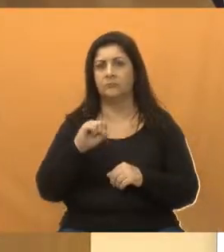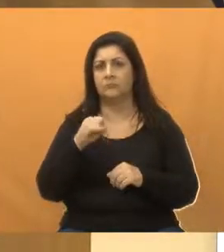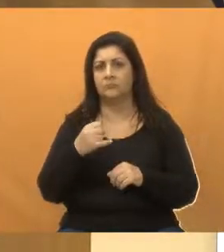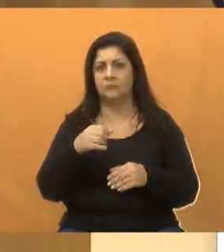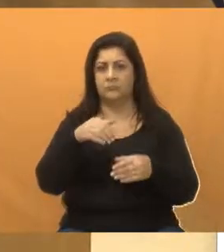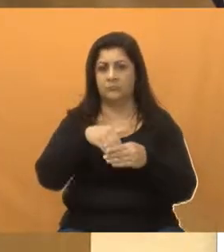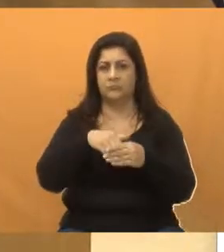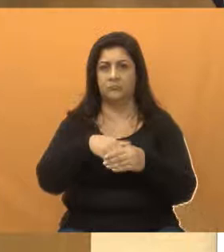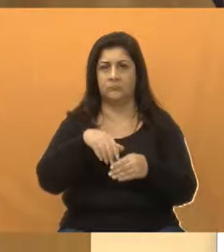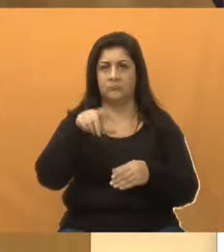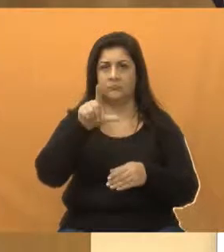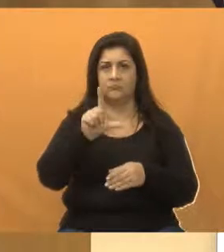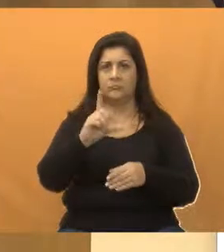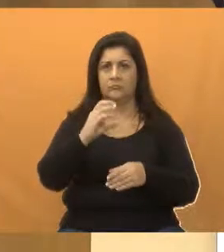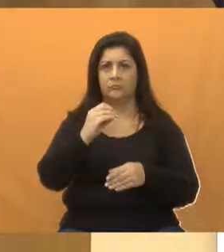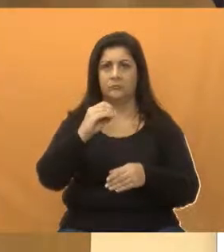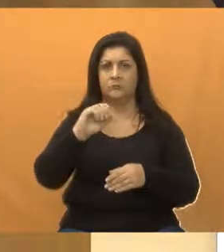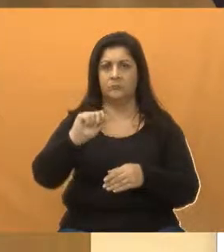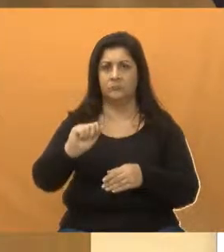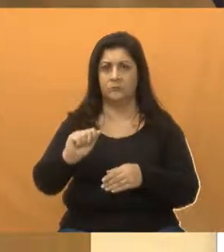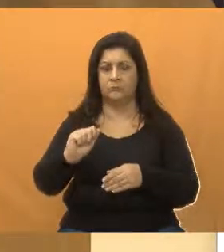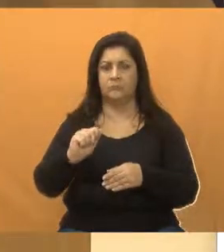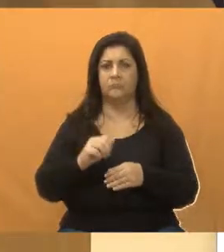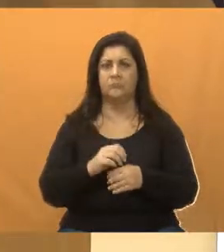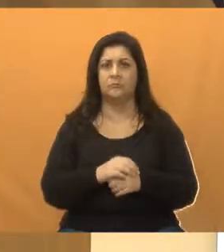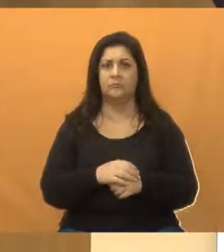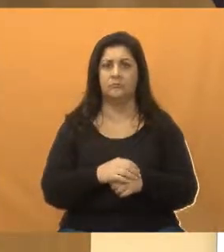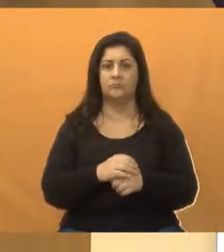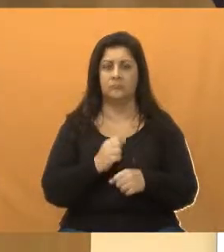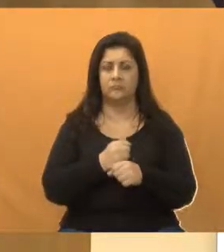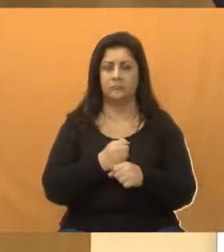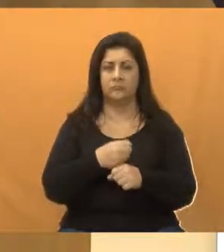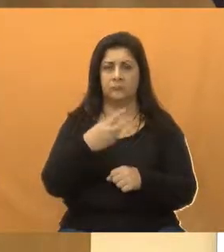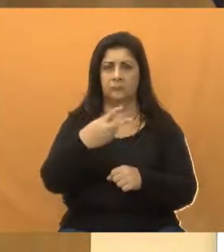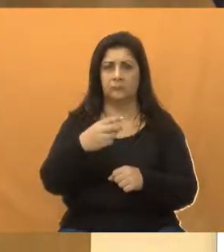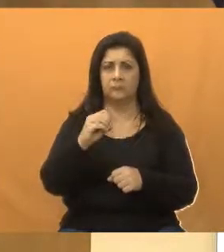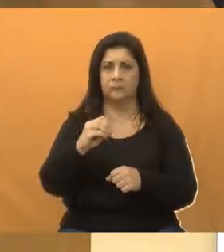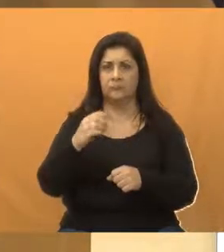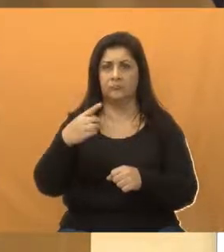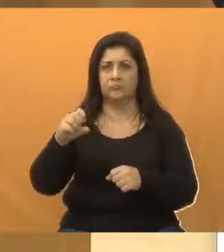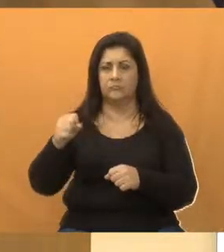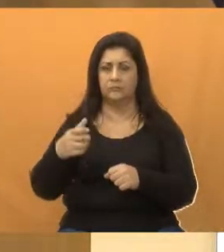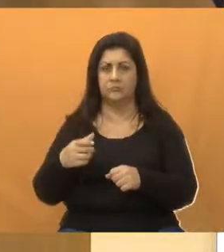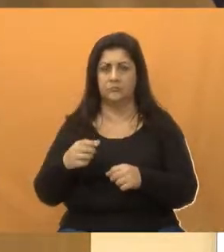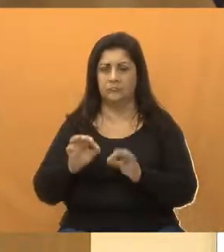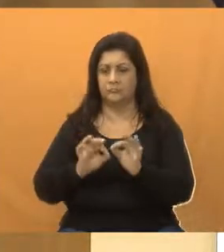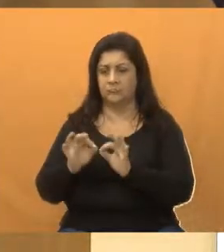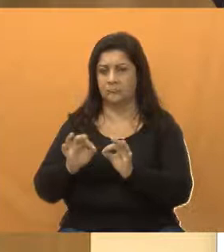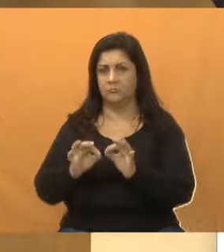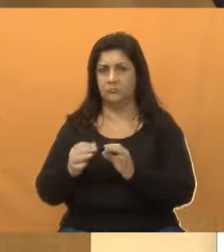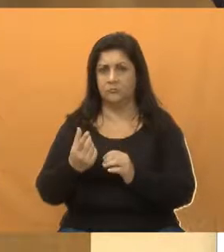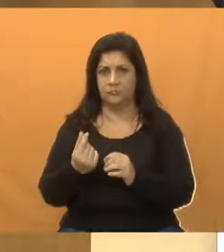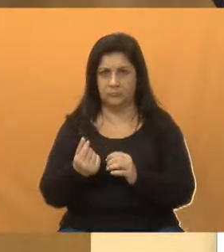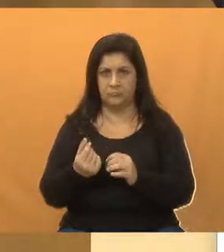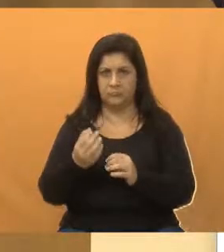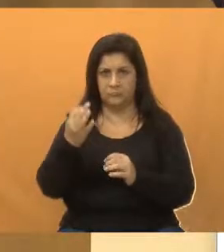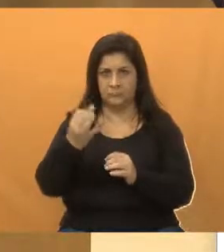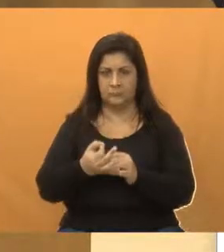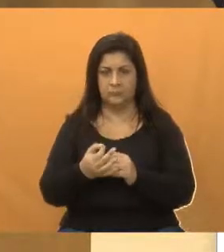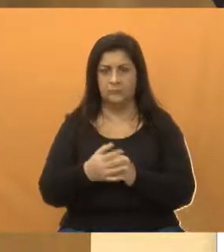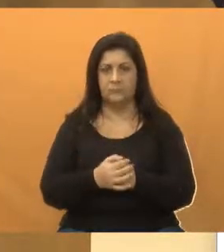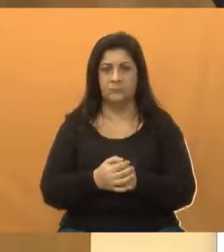a LOA, a Lei Orçamentária Anual de 2018, e corrigindo essa distorção, os débitos